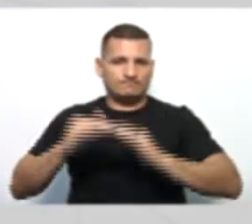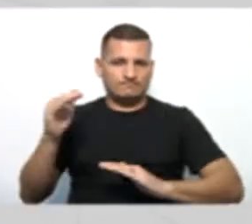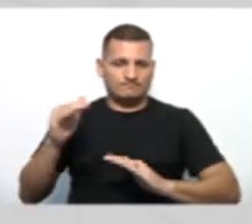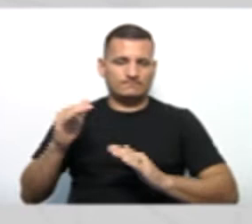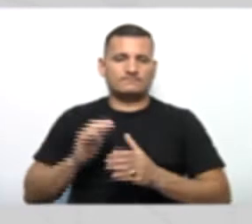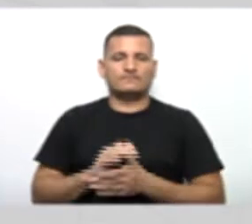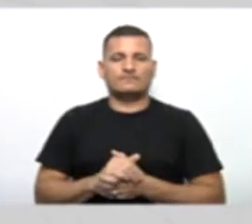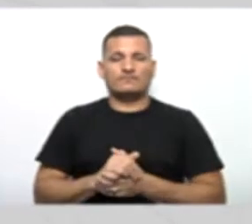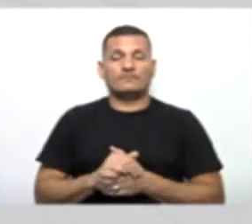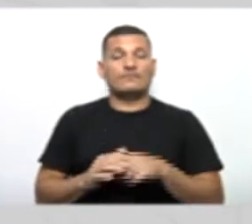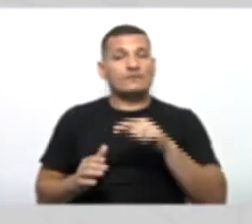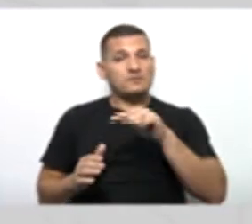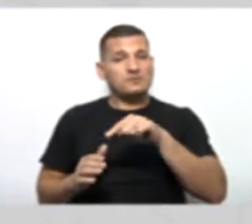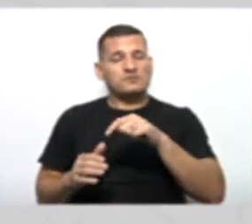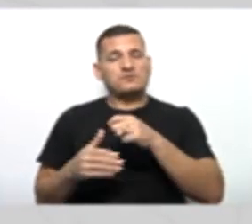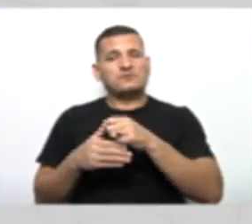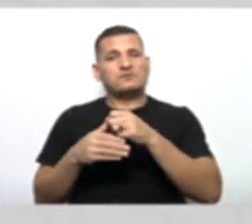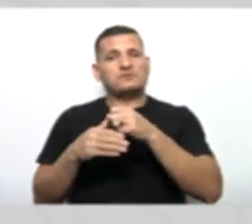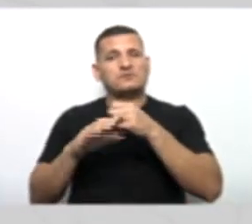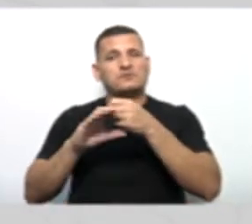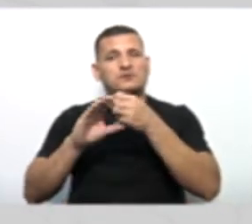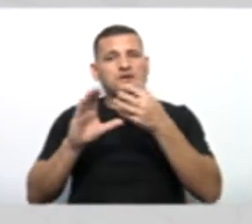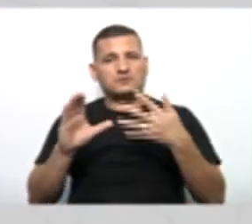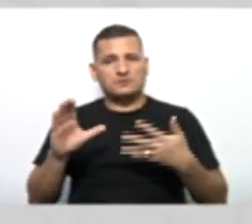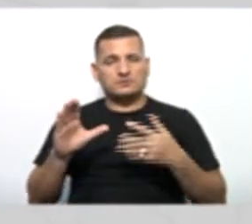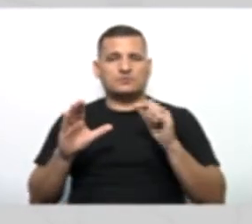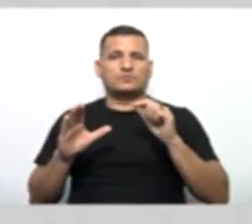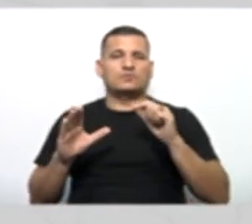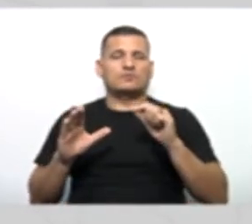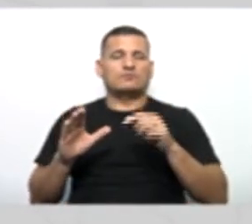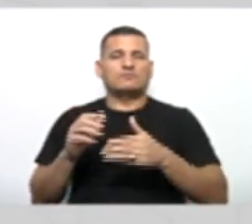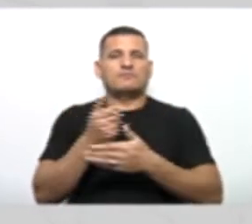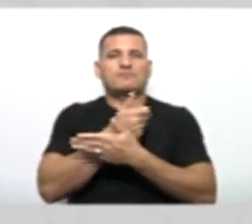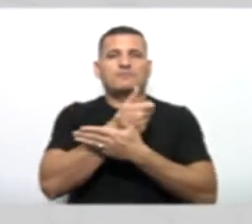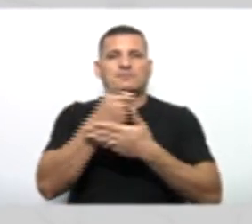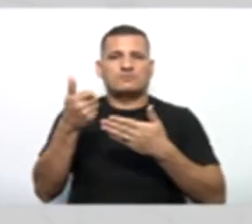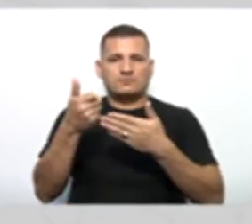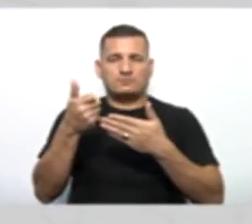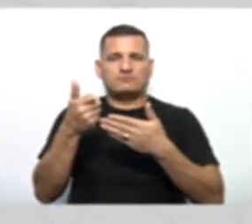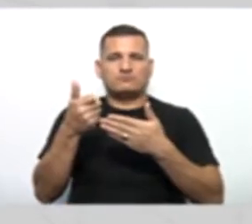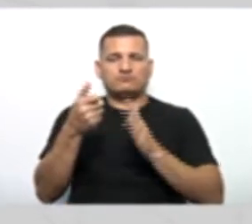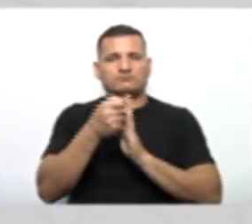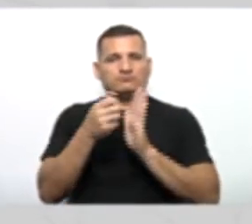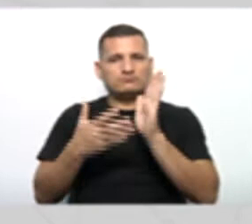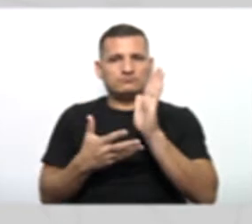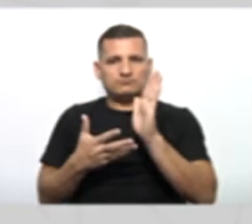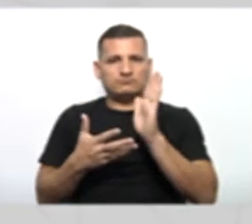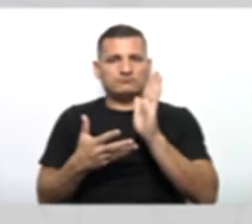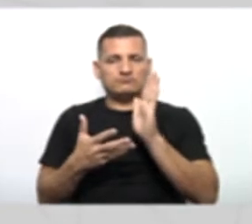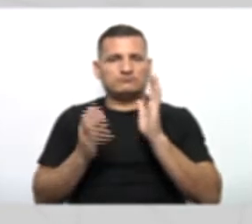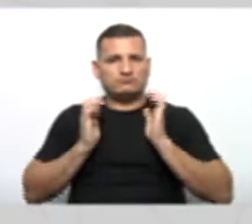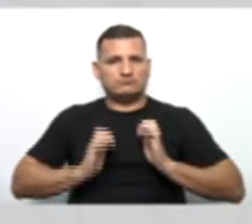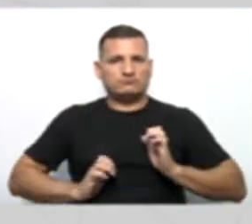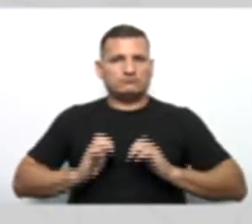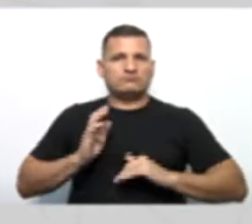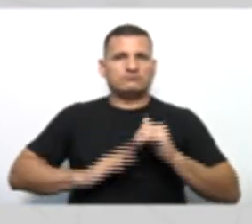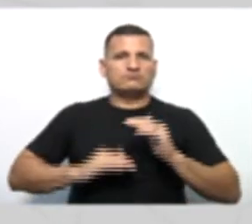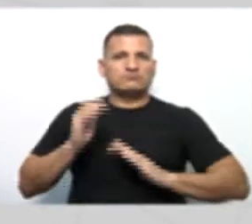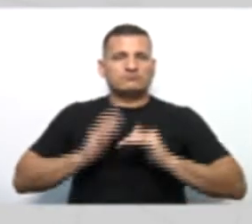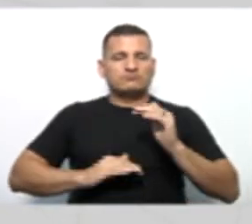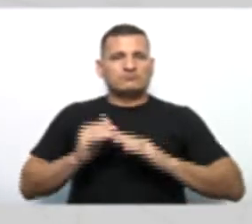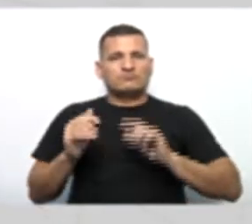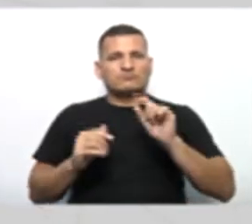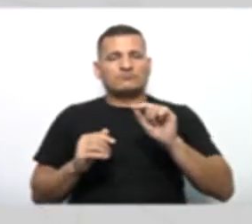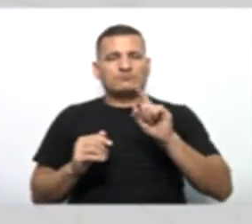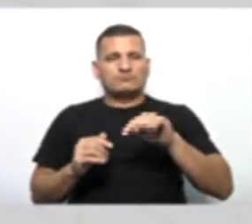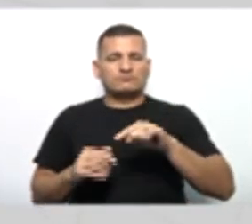e isto caracteriza o aspecto moral da chamada o profissional esta adesão voluntária a um